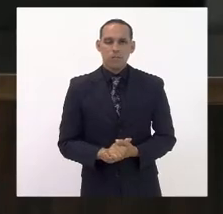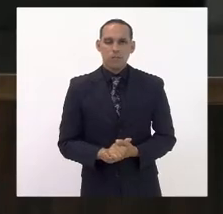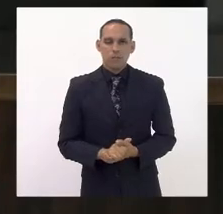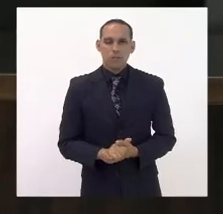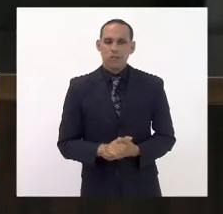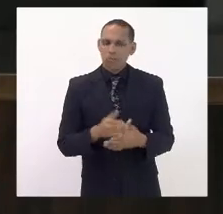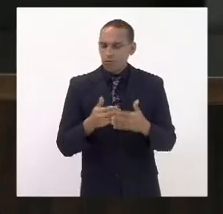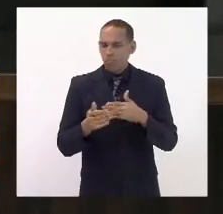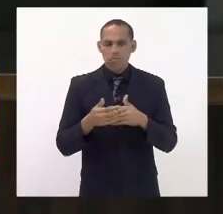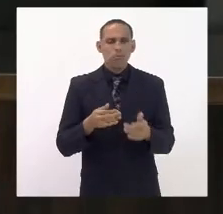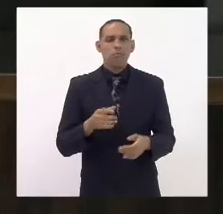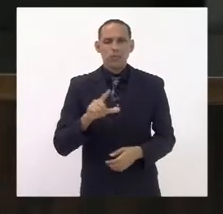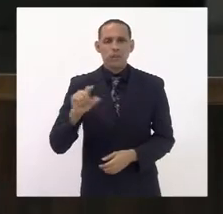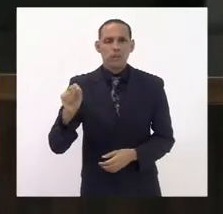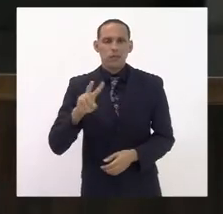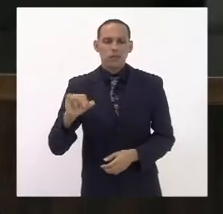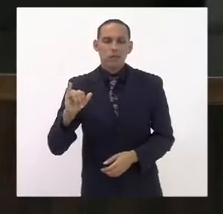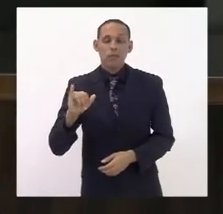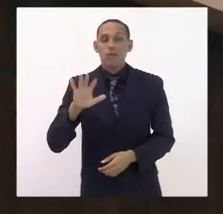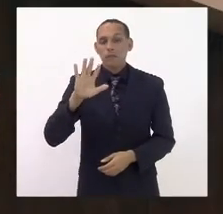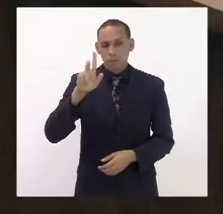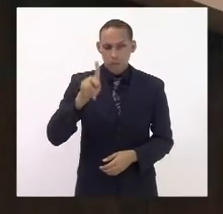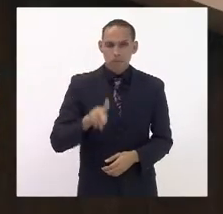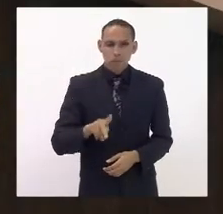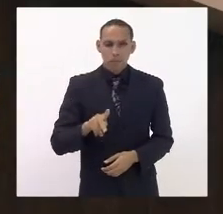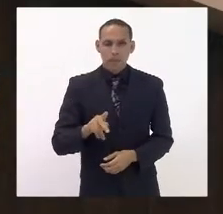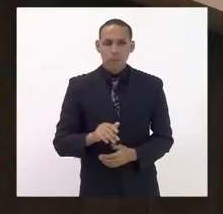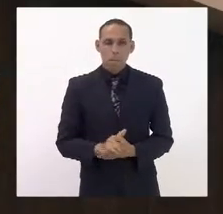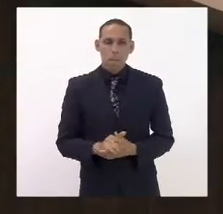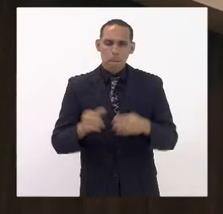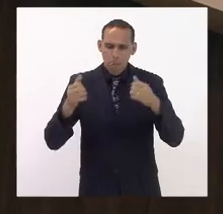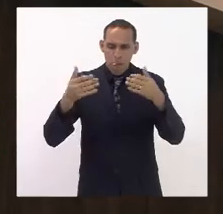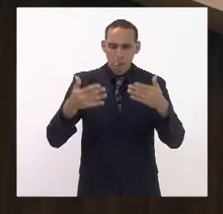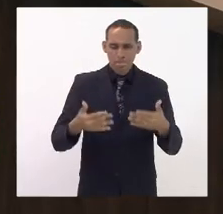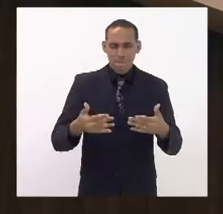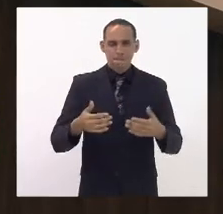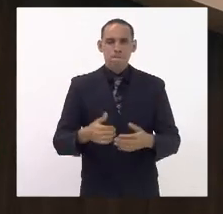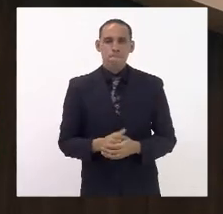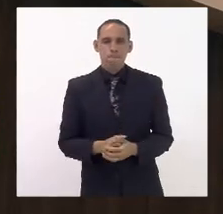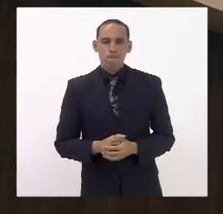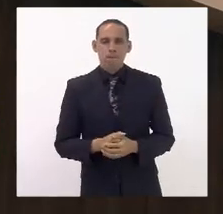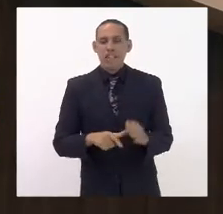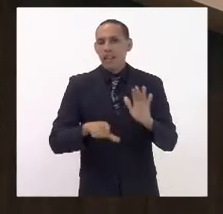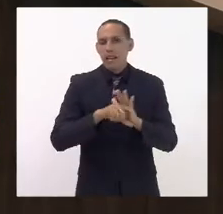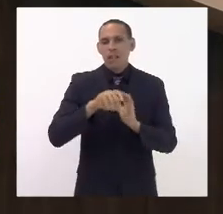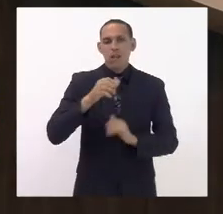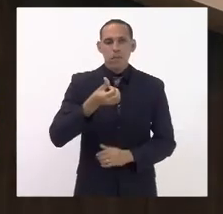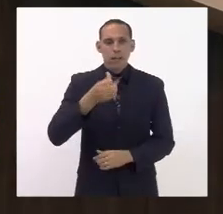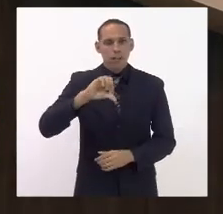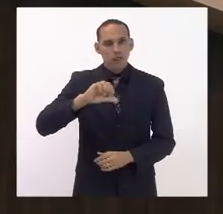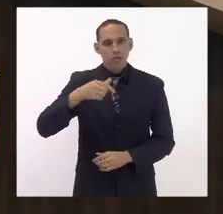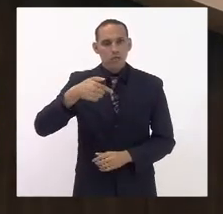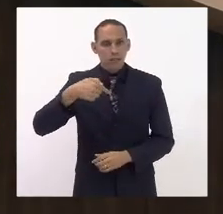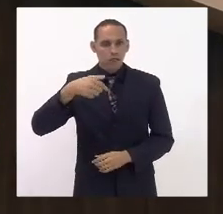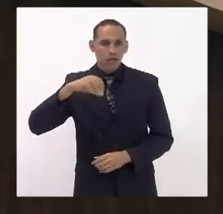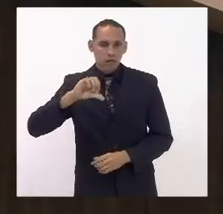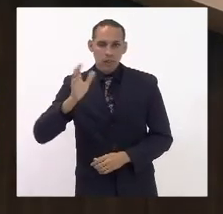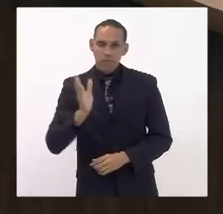De qualquer forma, vai sair. Senhor presidente, olha só, deixa eu aqui dar uma explicação. A Lei 6979, de